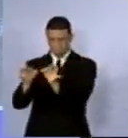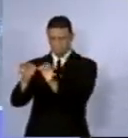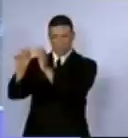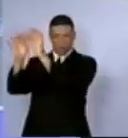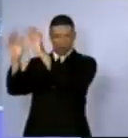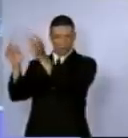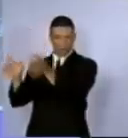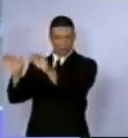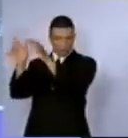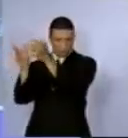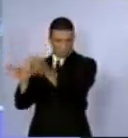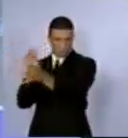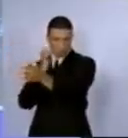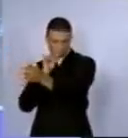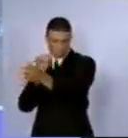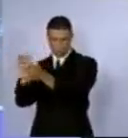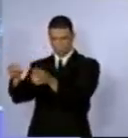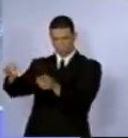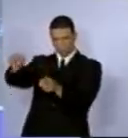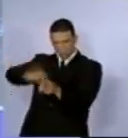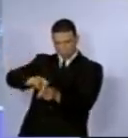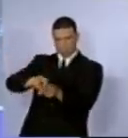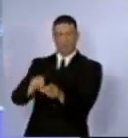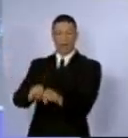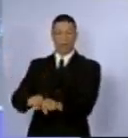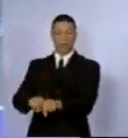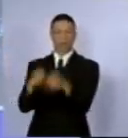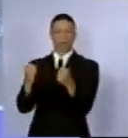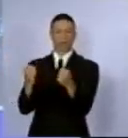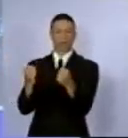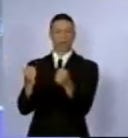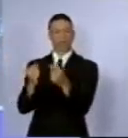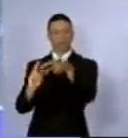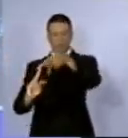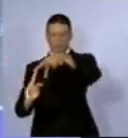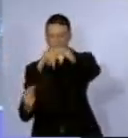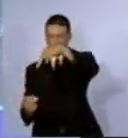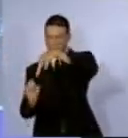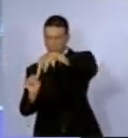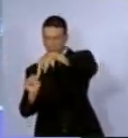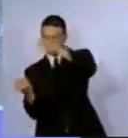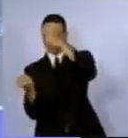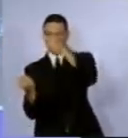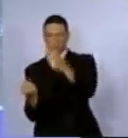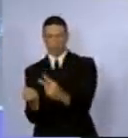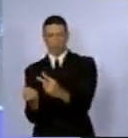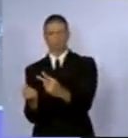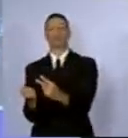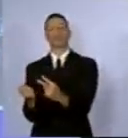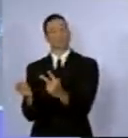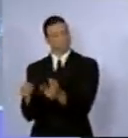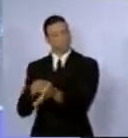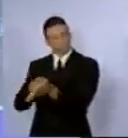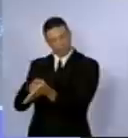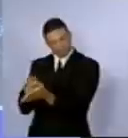são quebrados. Inclusive, esse inclusive é um estudo que foi desenvolvido